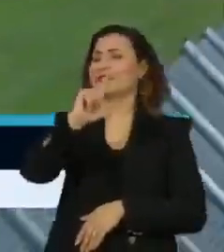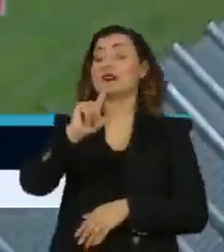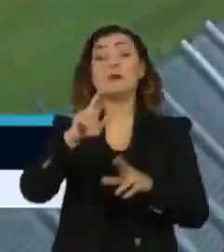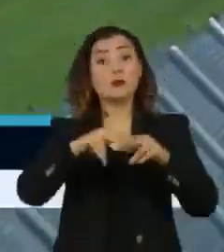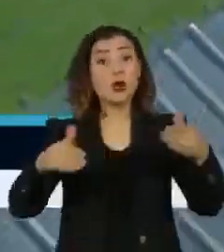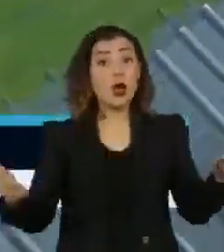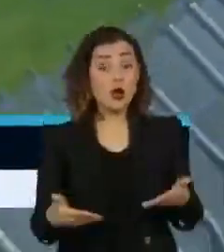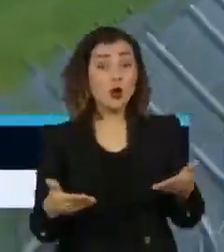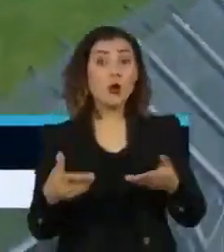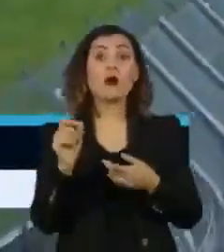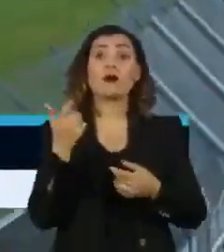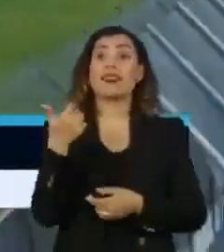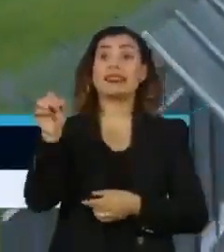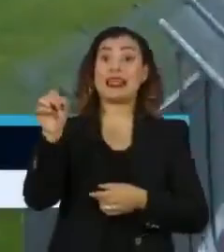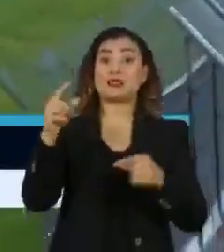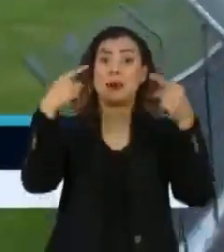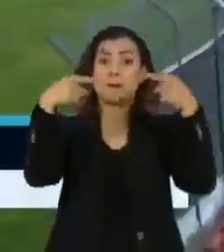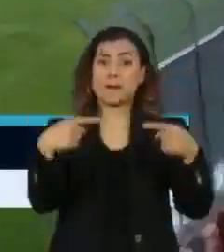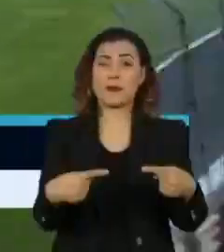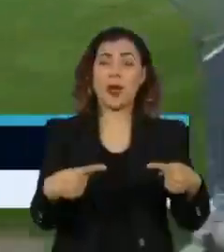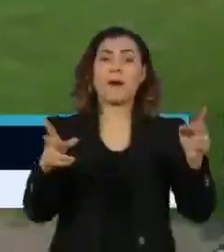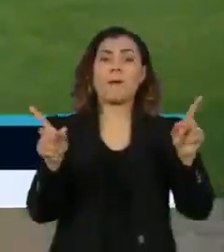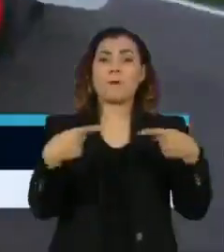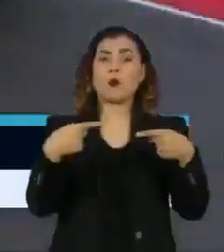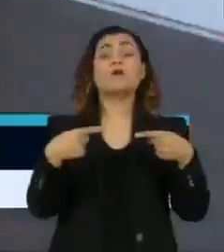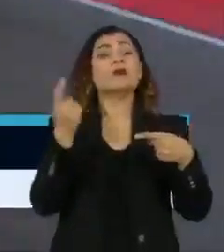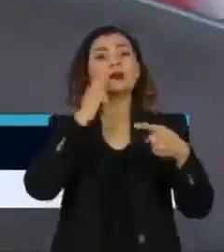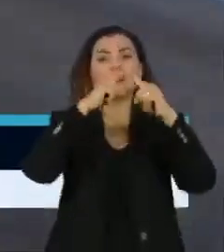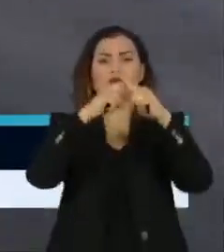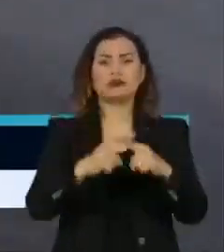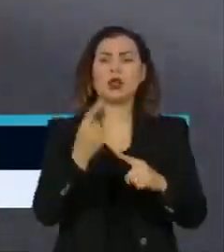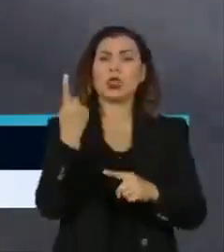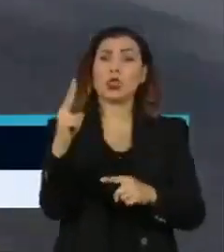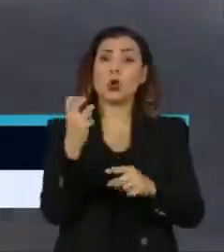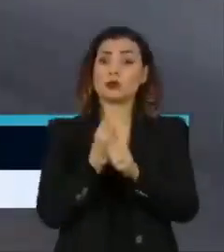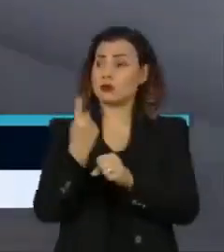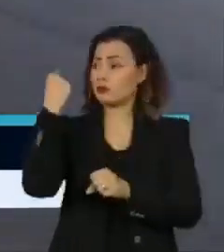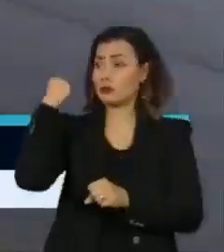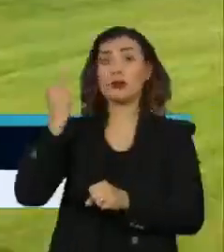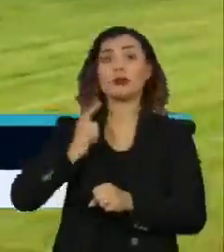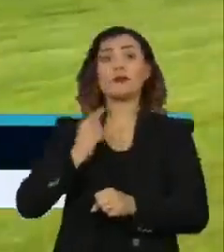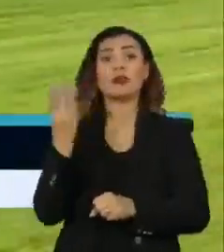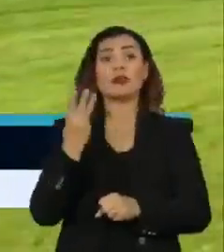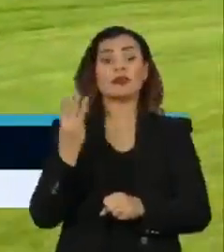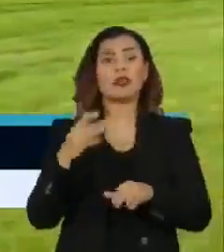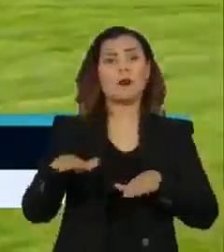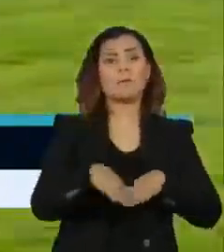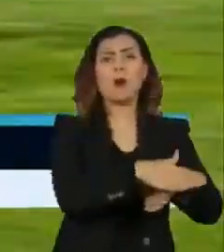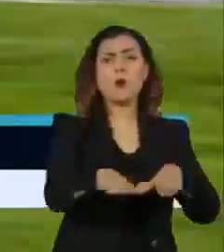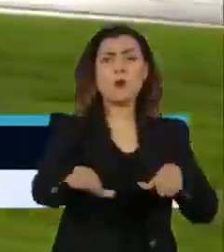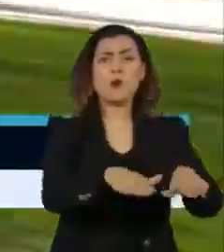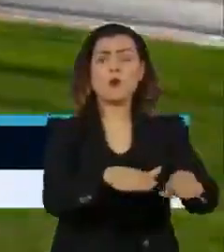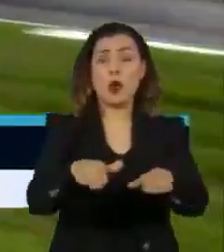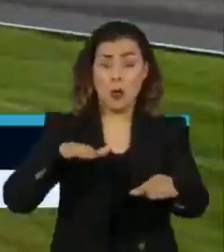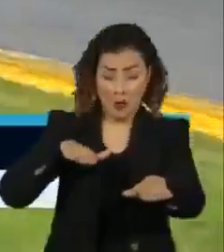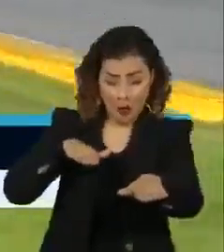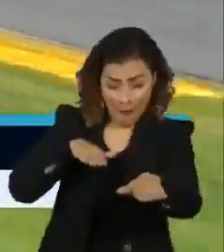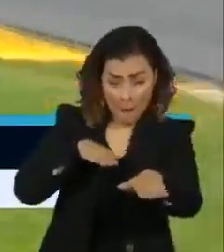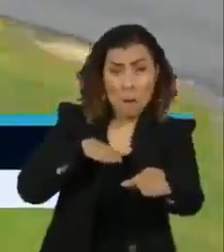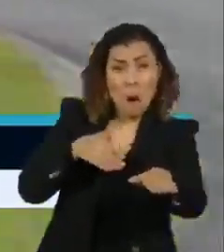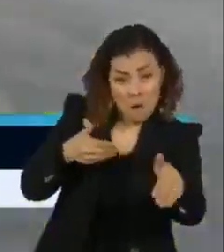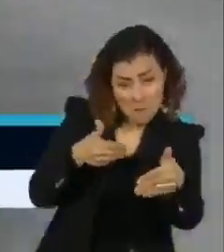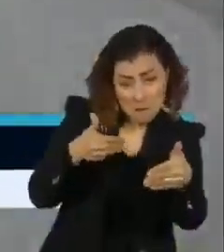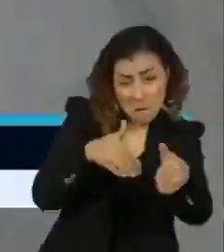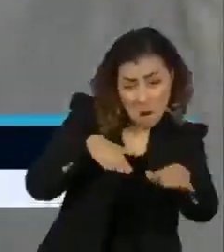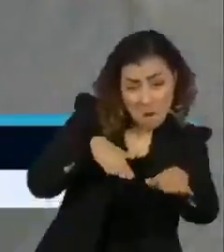a categoria chega à 10ª etapa da temporada em Mid-Ohio, circuito onde há 2 anos aconteceu a 3ª chegada mais apertada em circuito